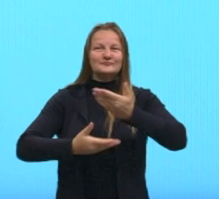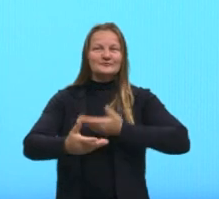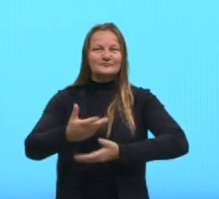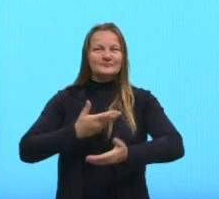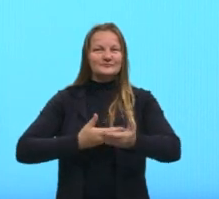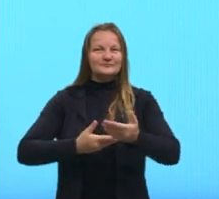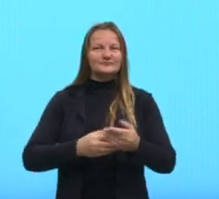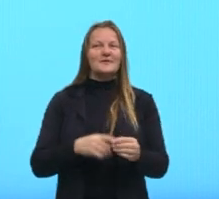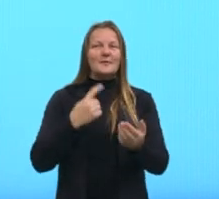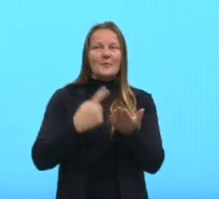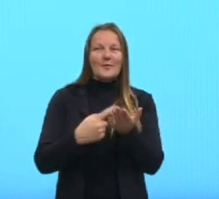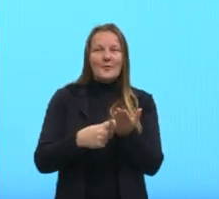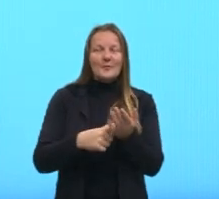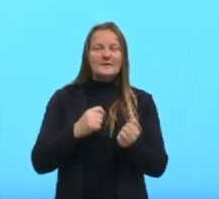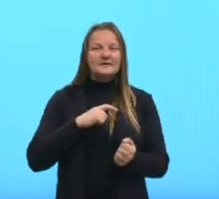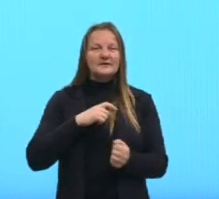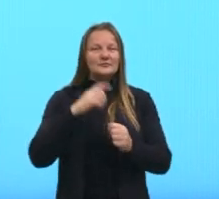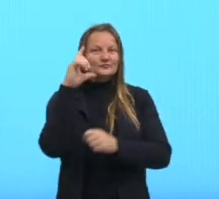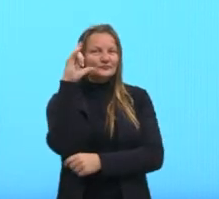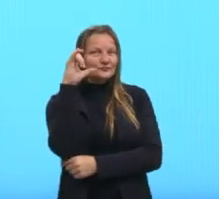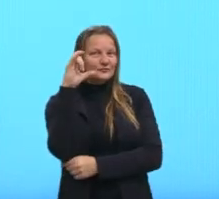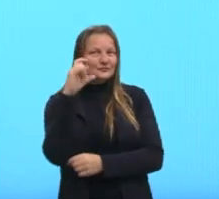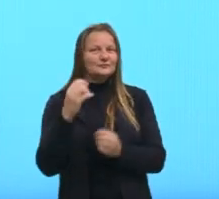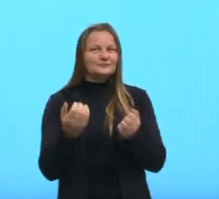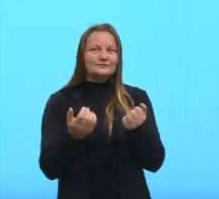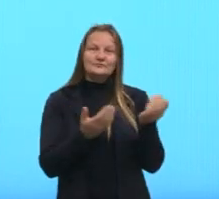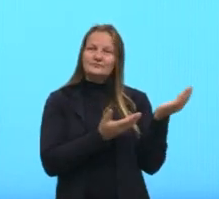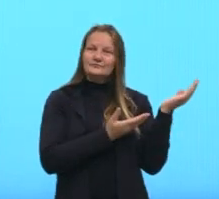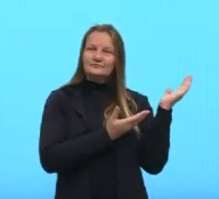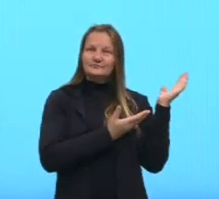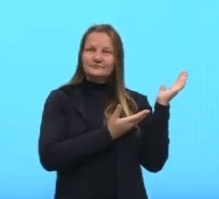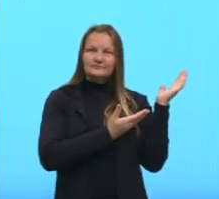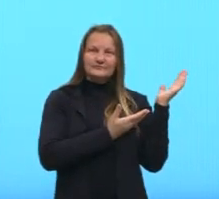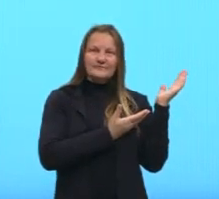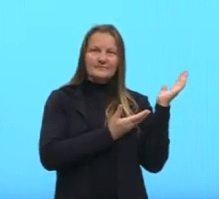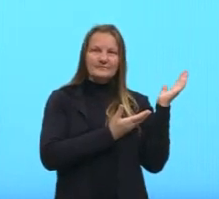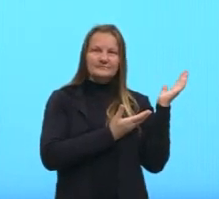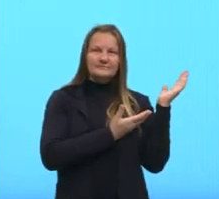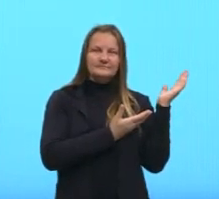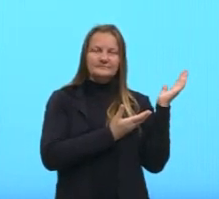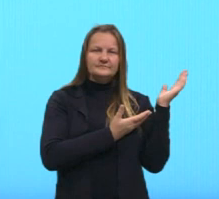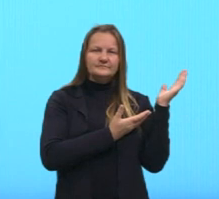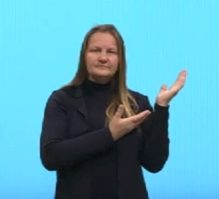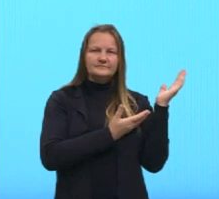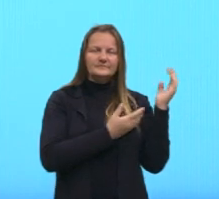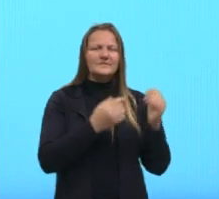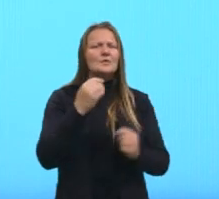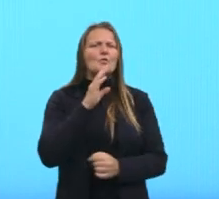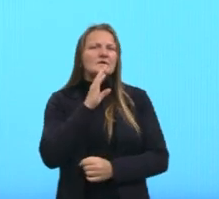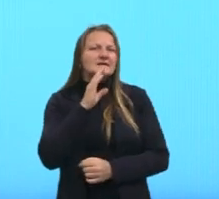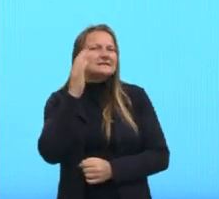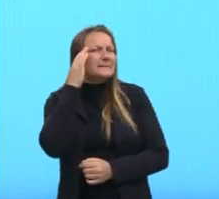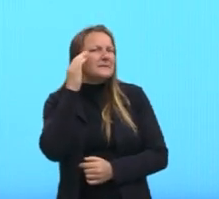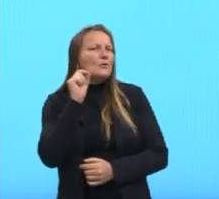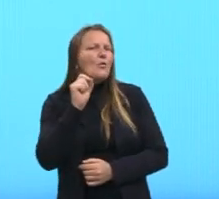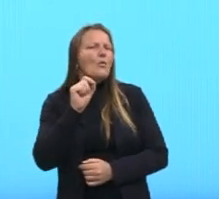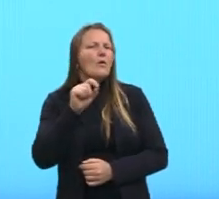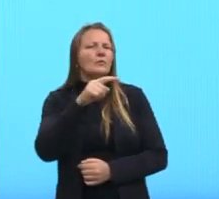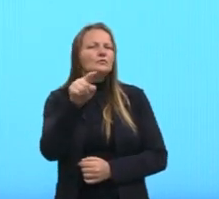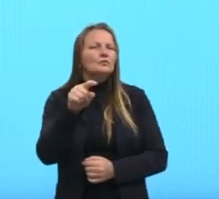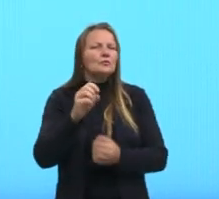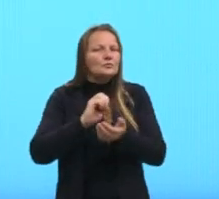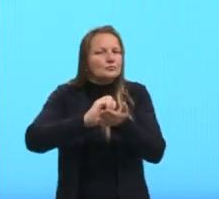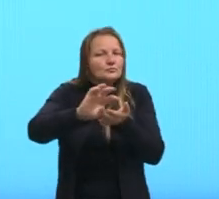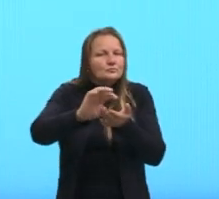marca lá no Instagram certo para gente poder saber né lidar a resolução